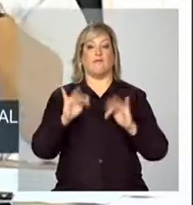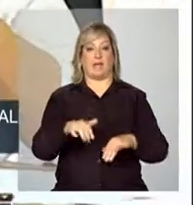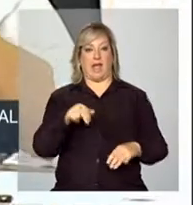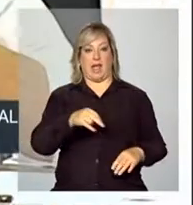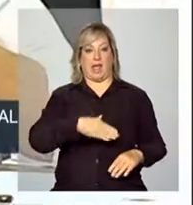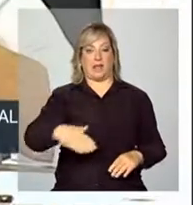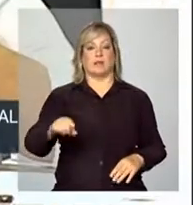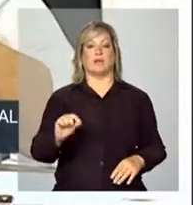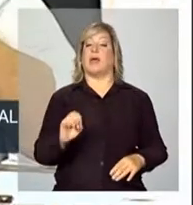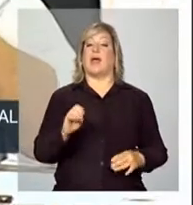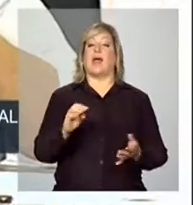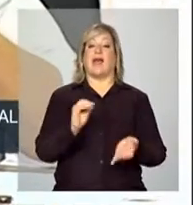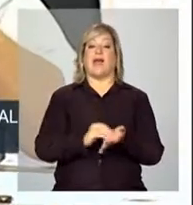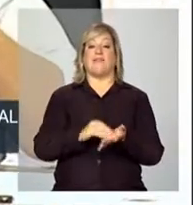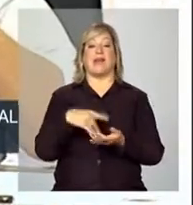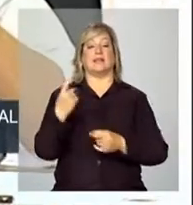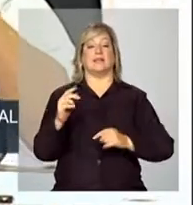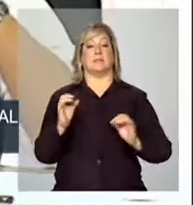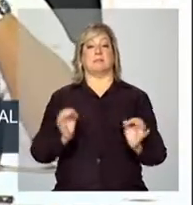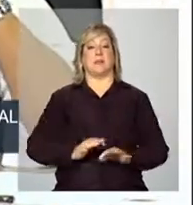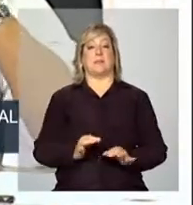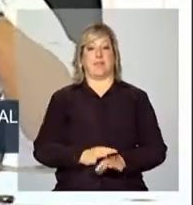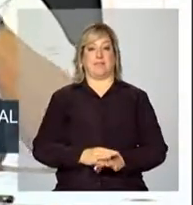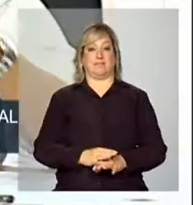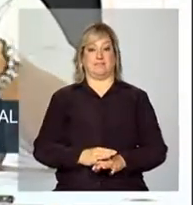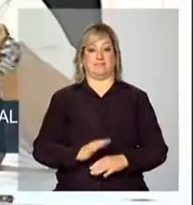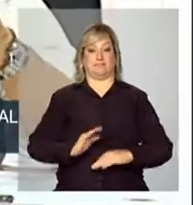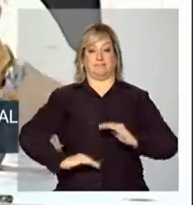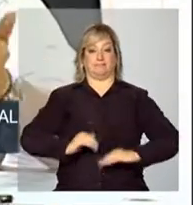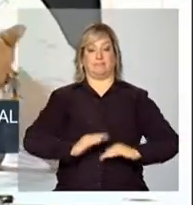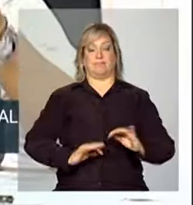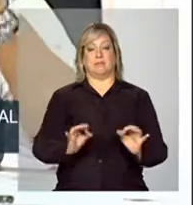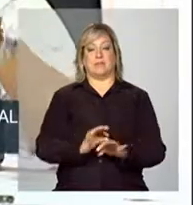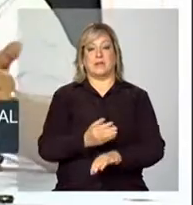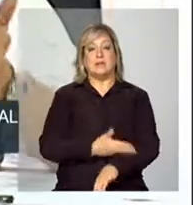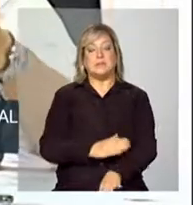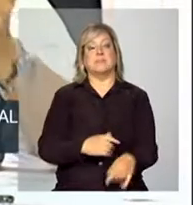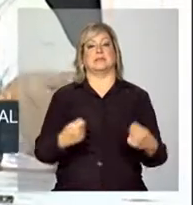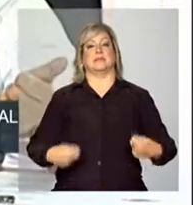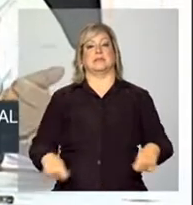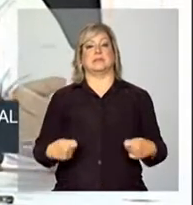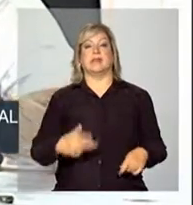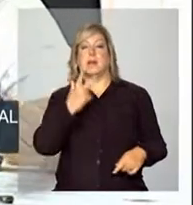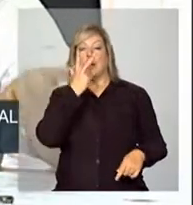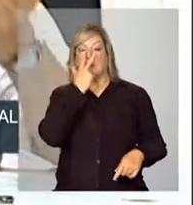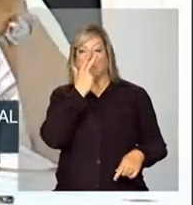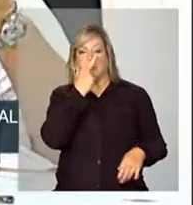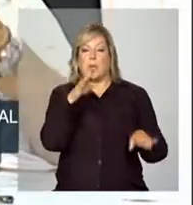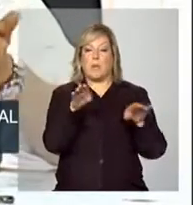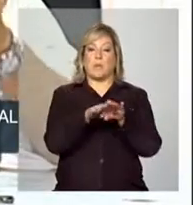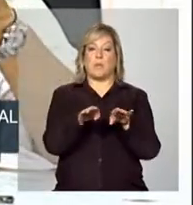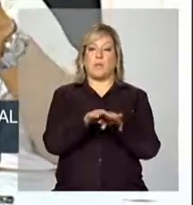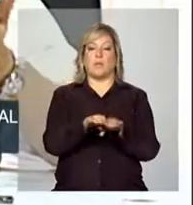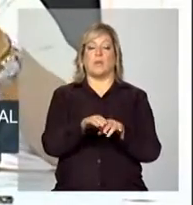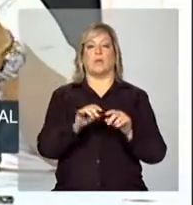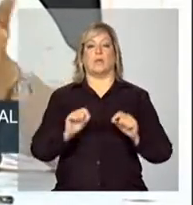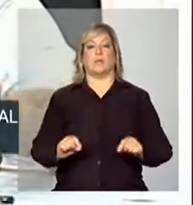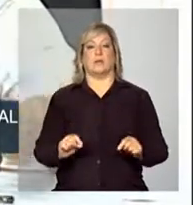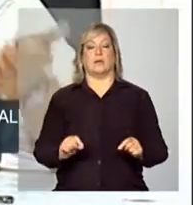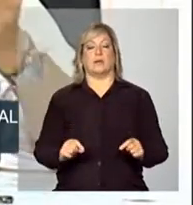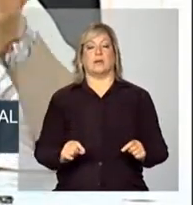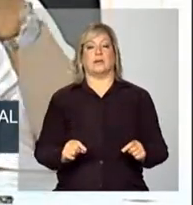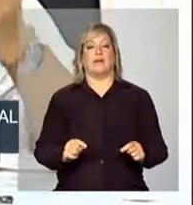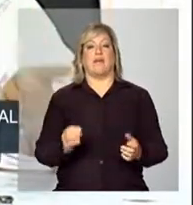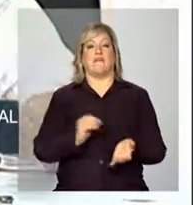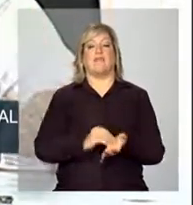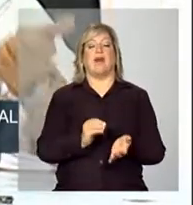é a falta de capacitação a falta de capacitação que é muito semelhante a falta de capacitação